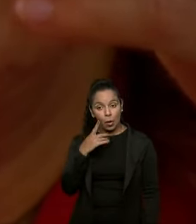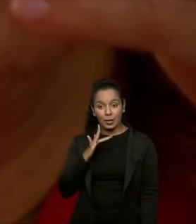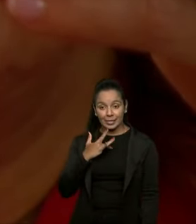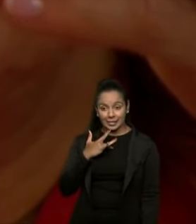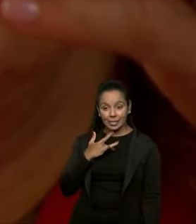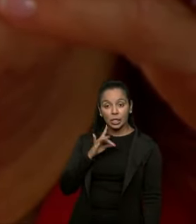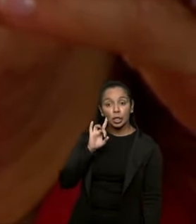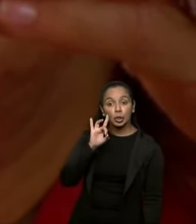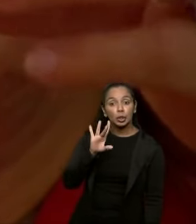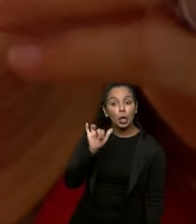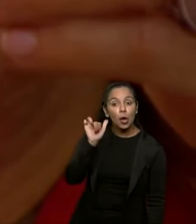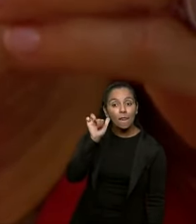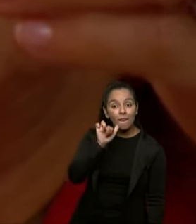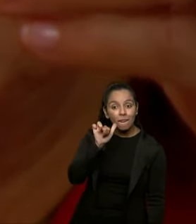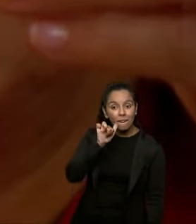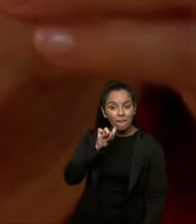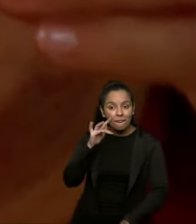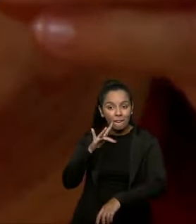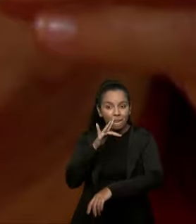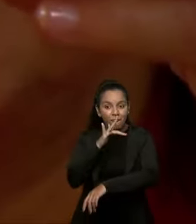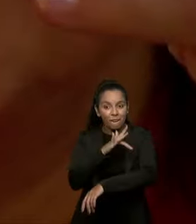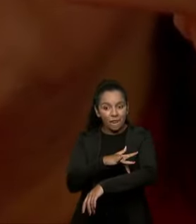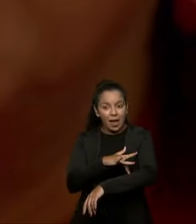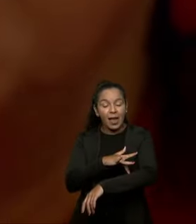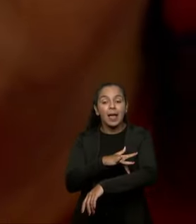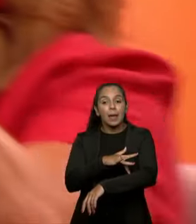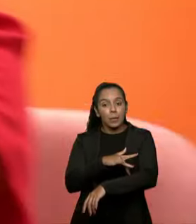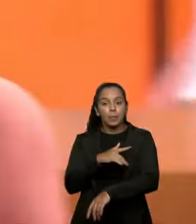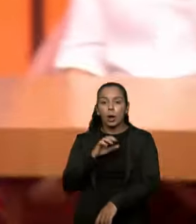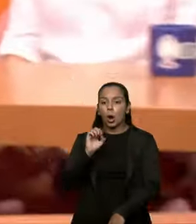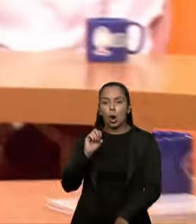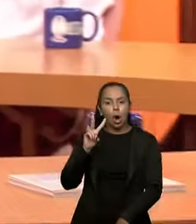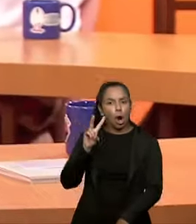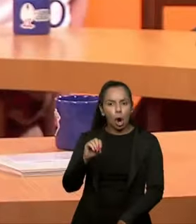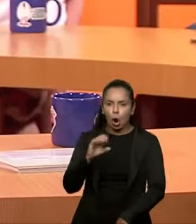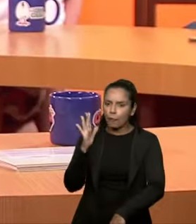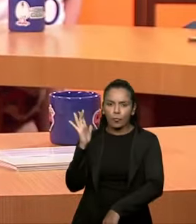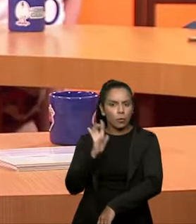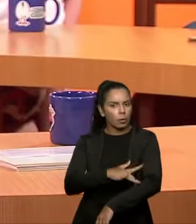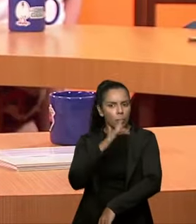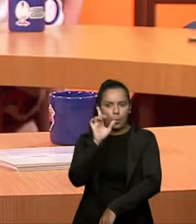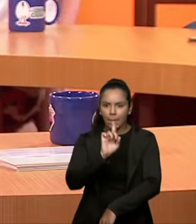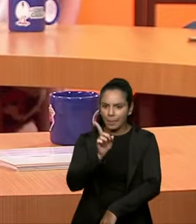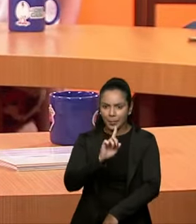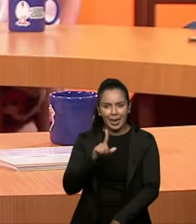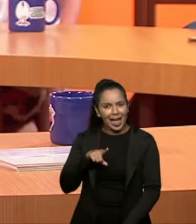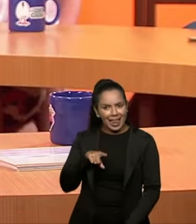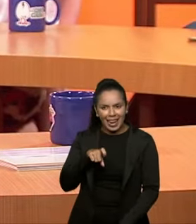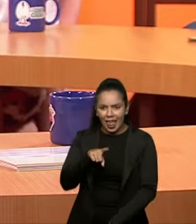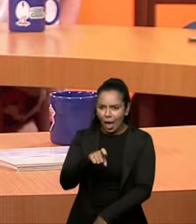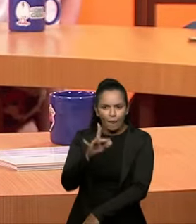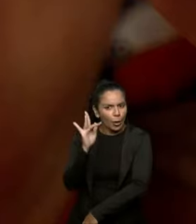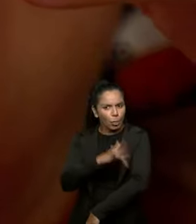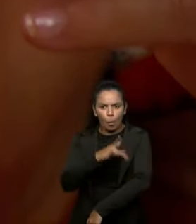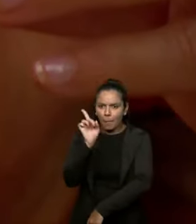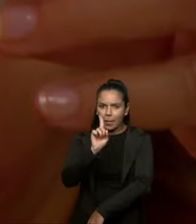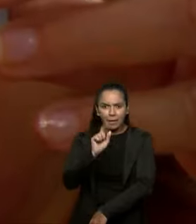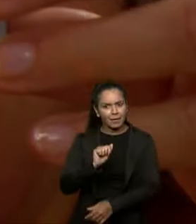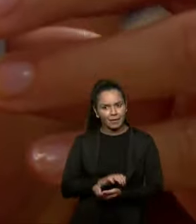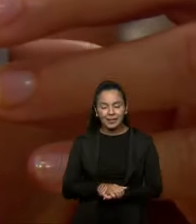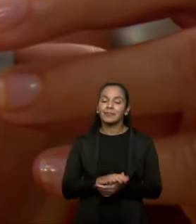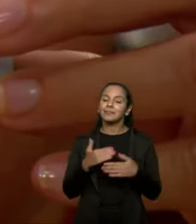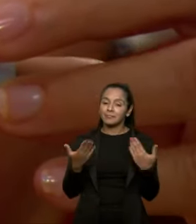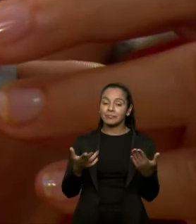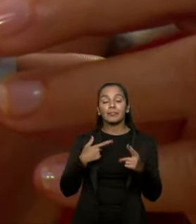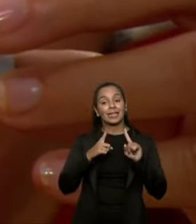a fêmea é capaz de fazer isso, a fêmea adulta. Ovo não pica, larva não pica. Que saiu agora aqui. Aí...